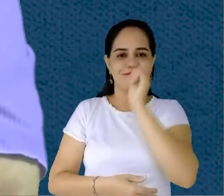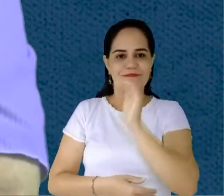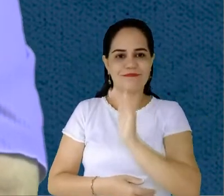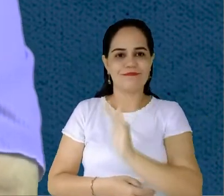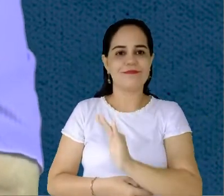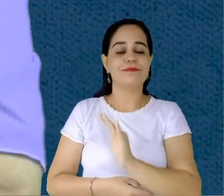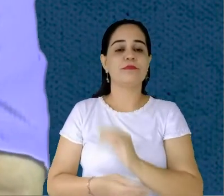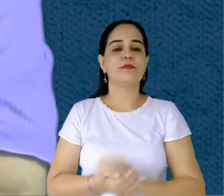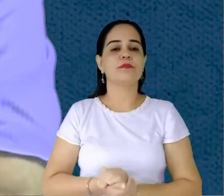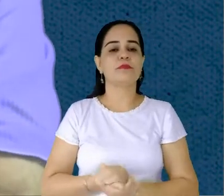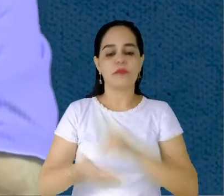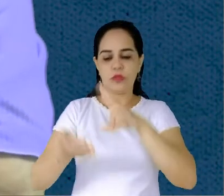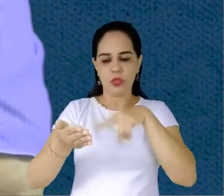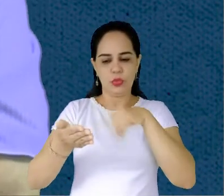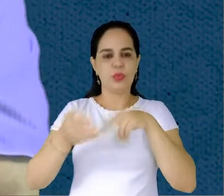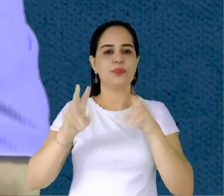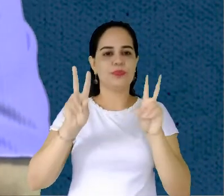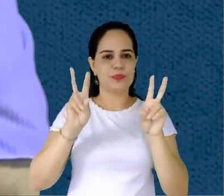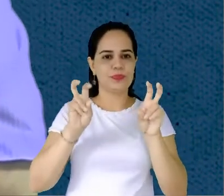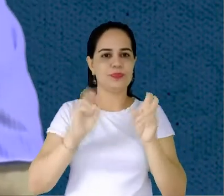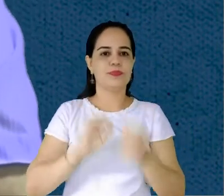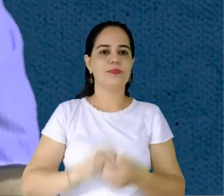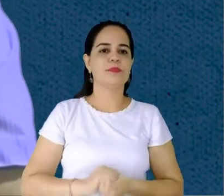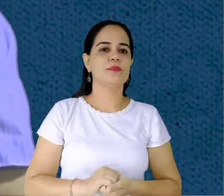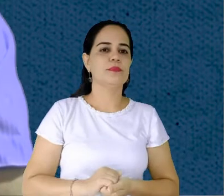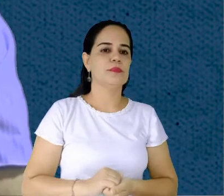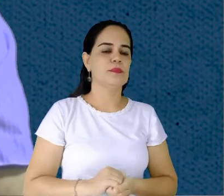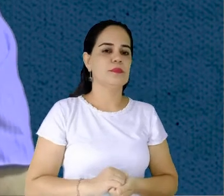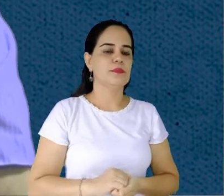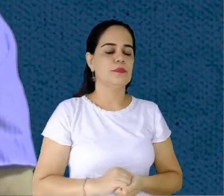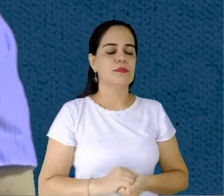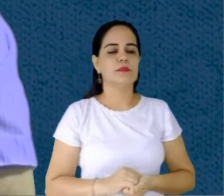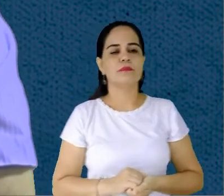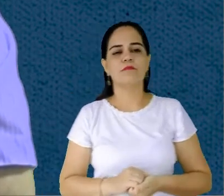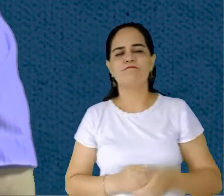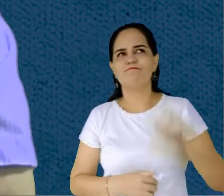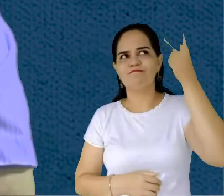Santo. Vamos escutar, pois, esta leitura. Diz assim: